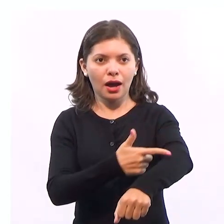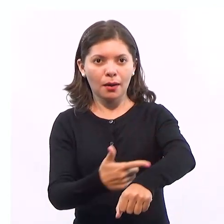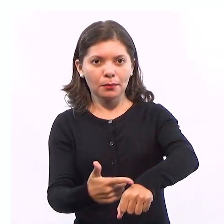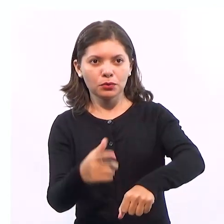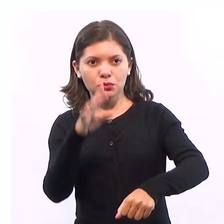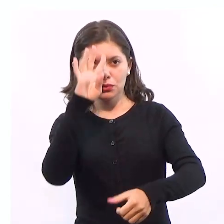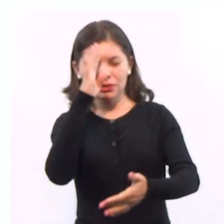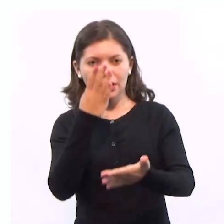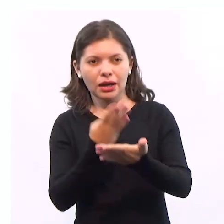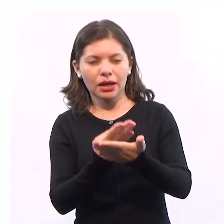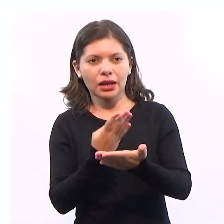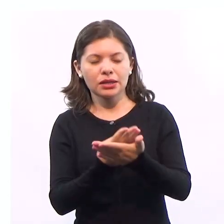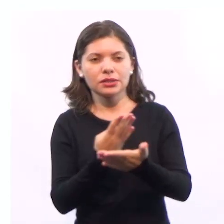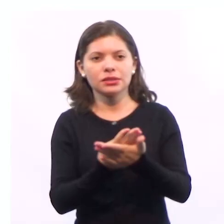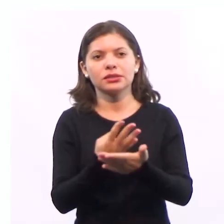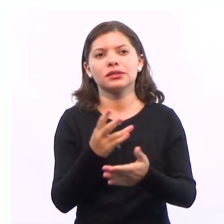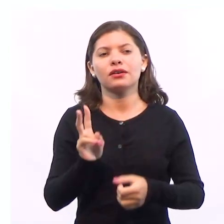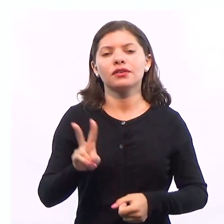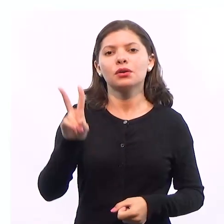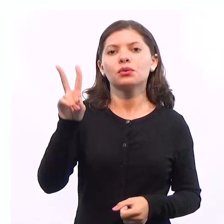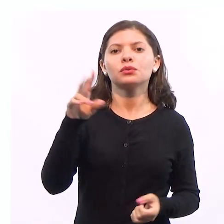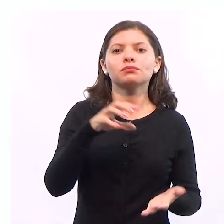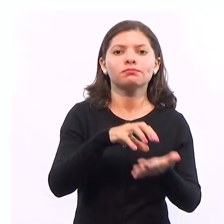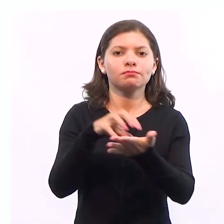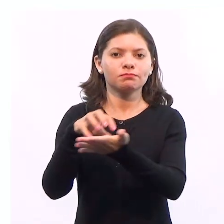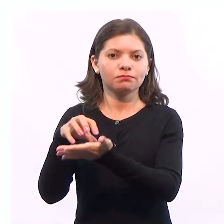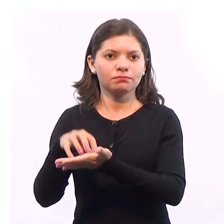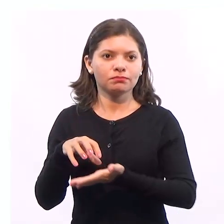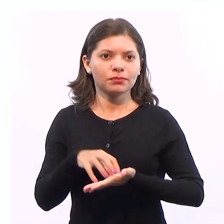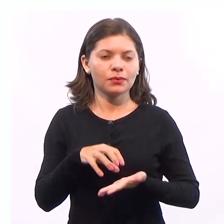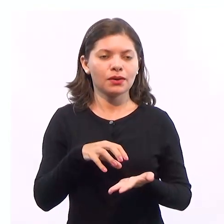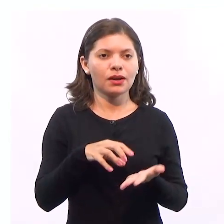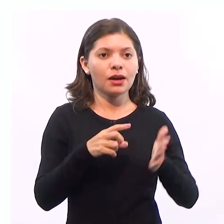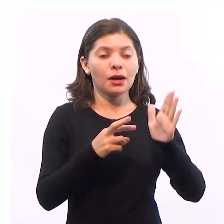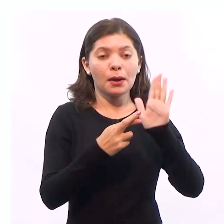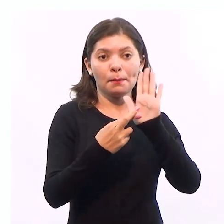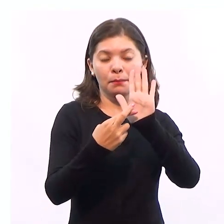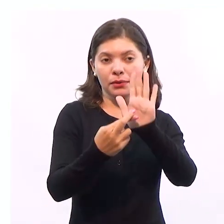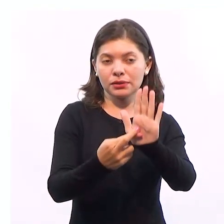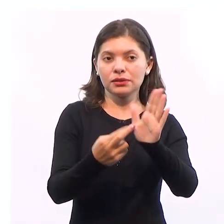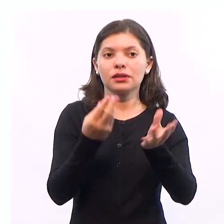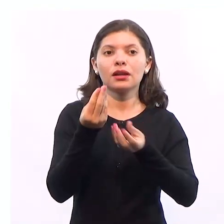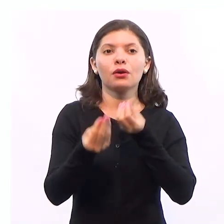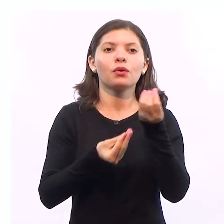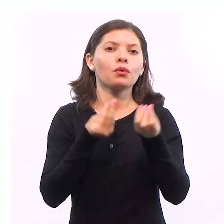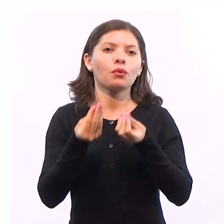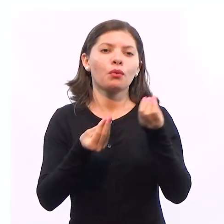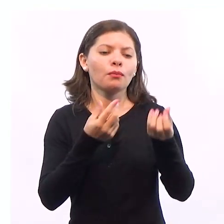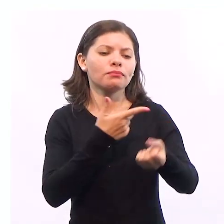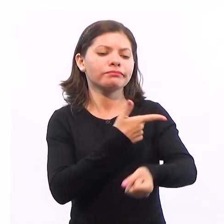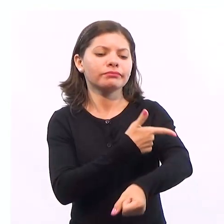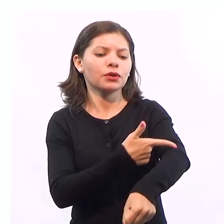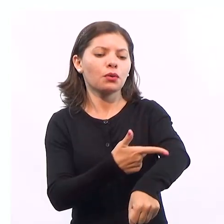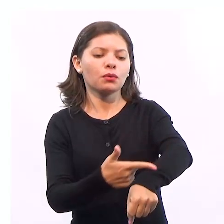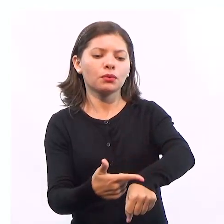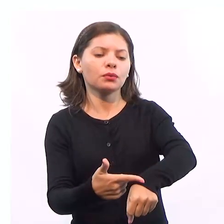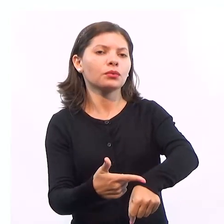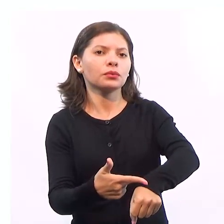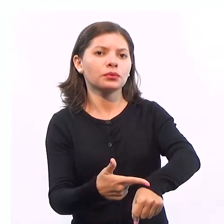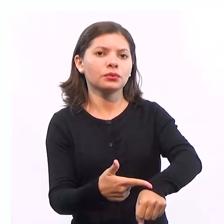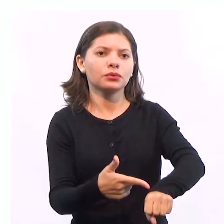hábitos, crenças, tradições e valores de uma organização. É aquilo que representa, ó, a maneira